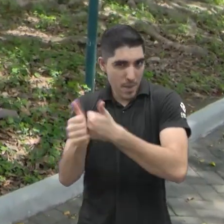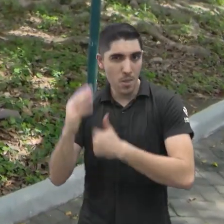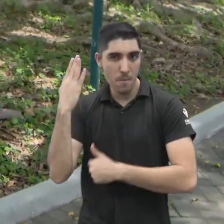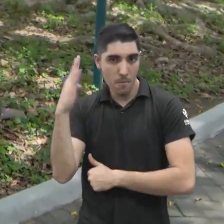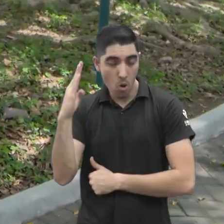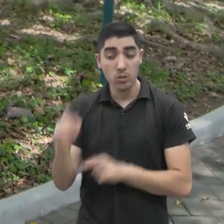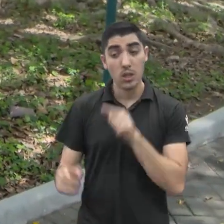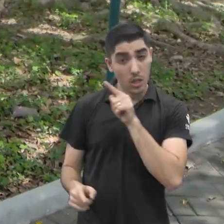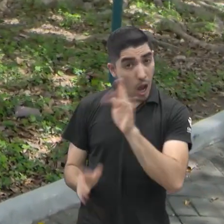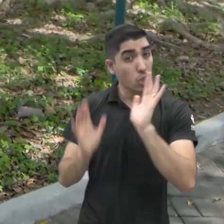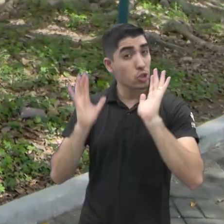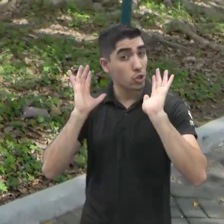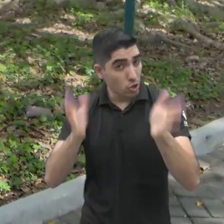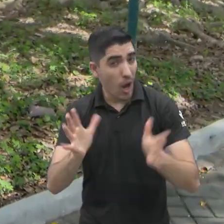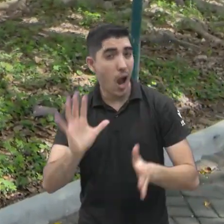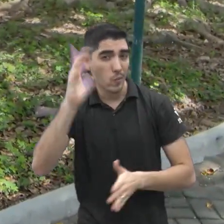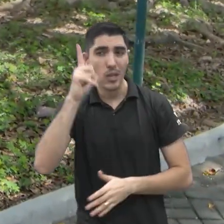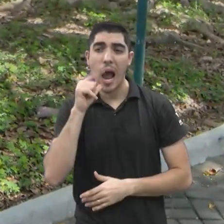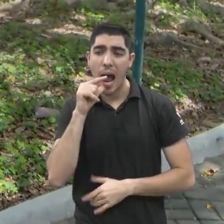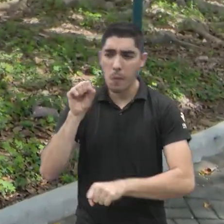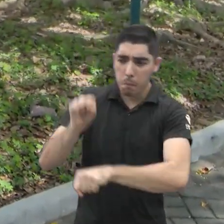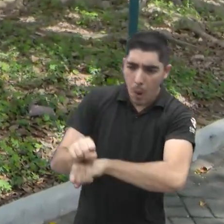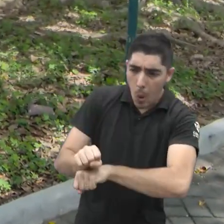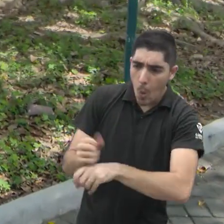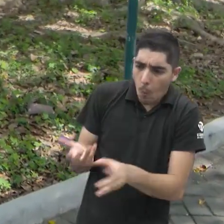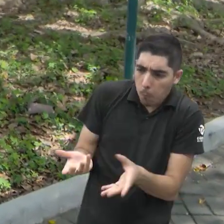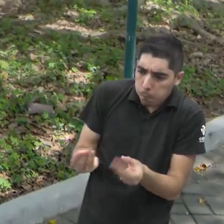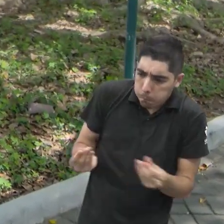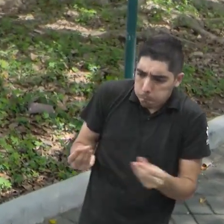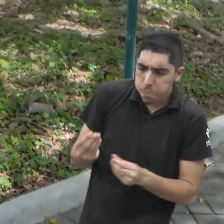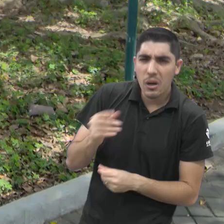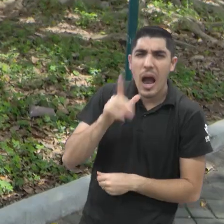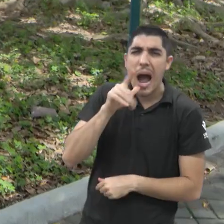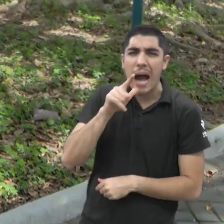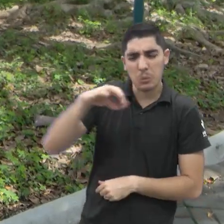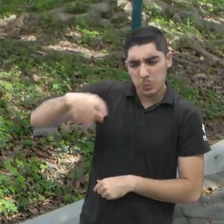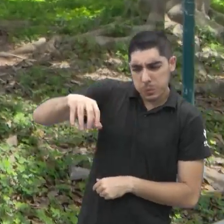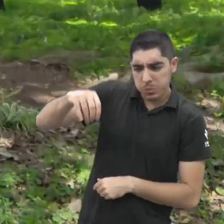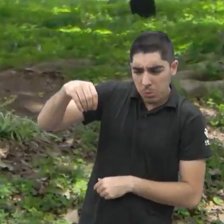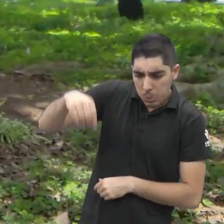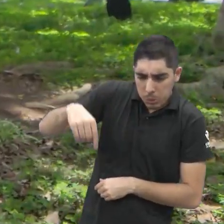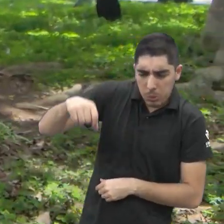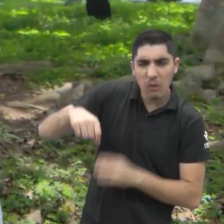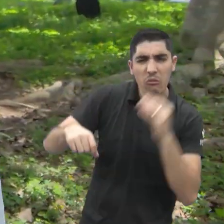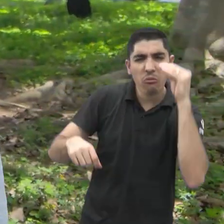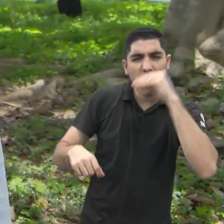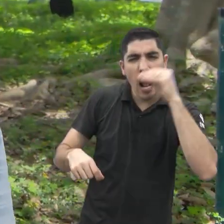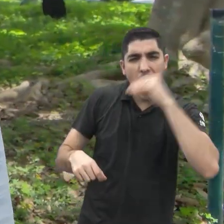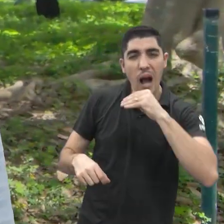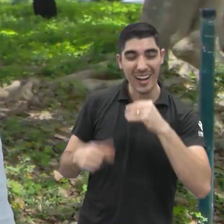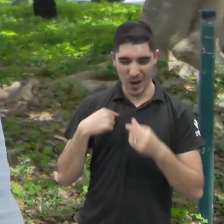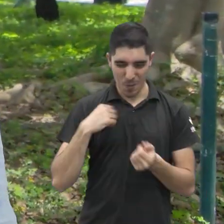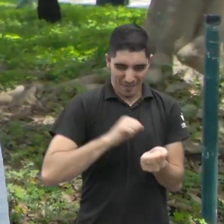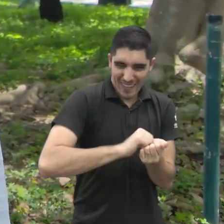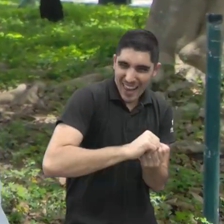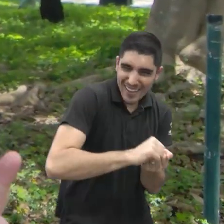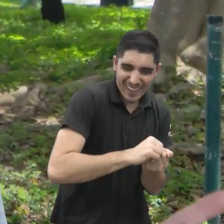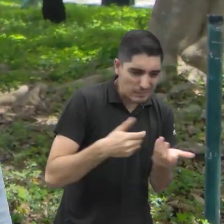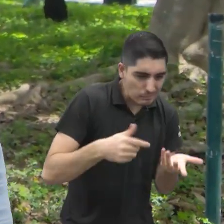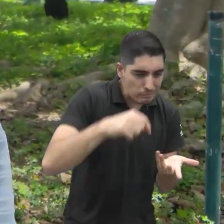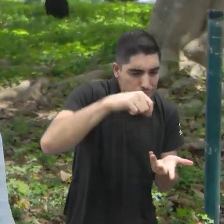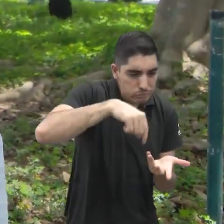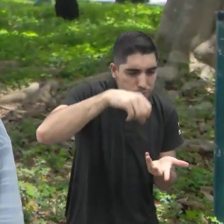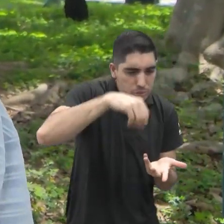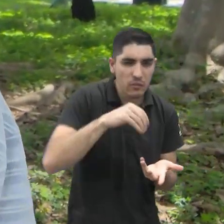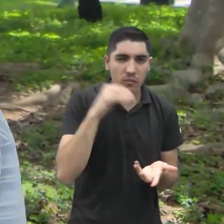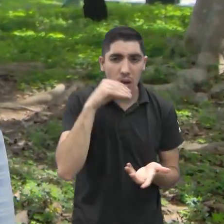mais interrupções no fornecimento de água, ficar com a pressãozinha um pouquinho baixa no final de semana, que é quando a gente vai lavar aquela roupinha, mas